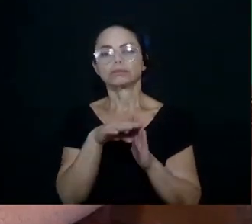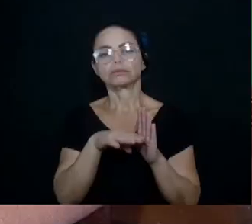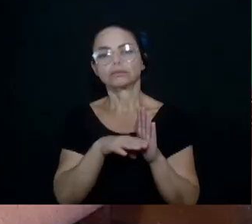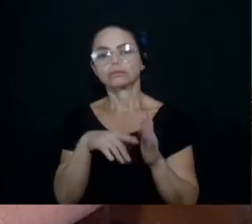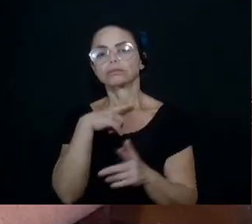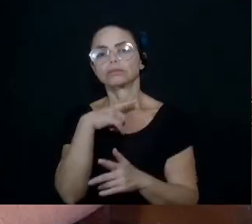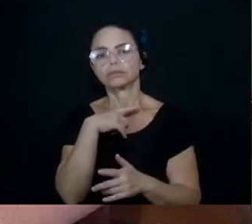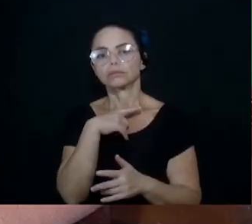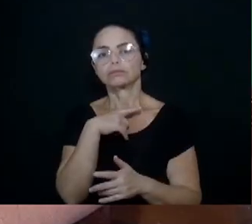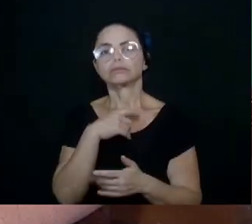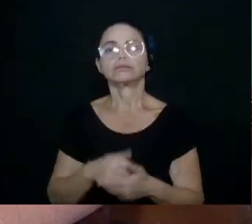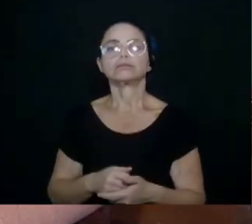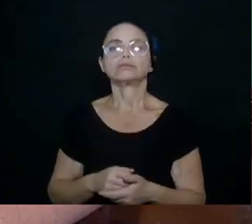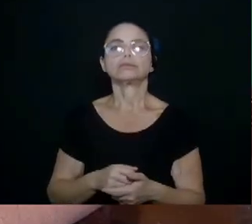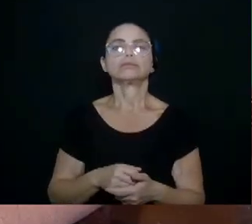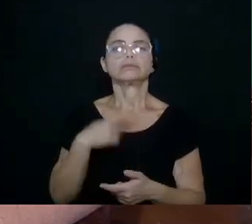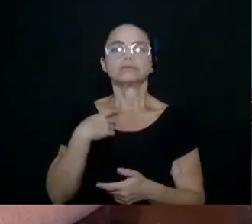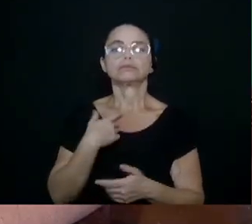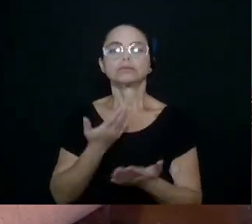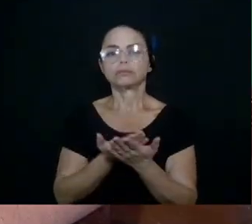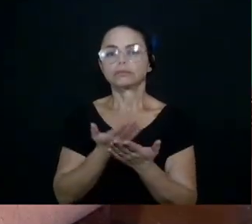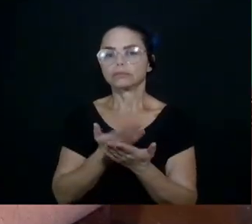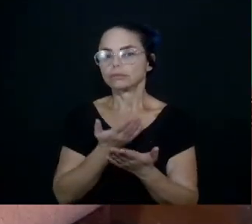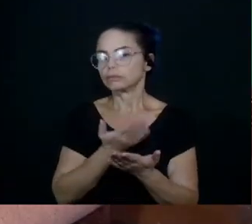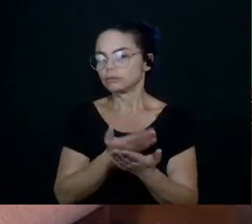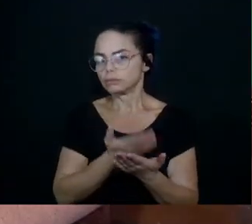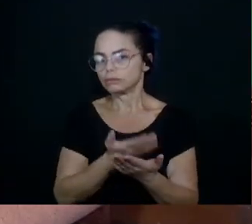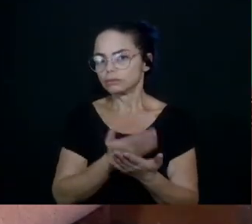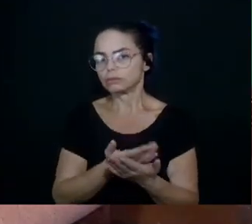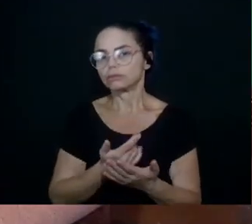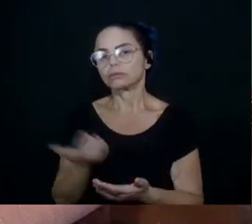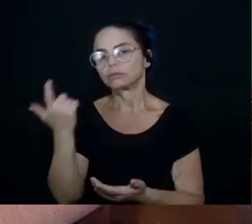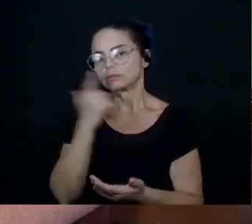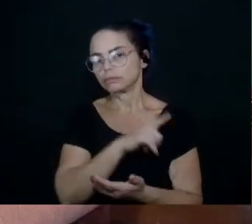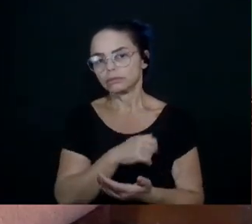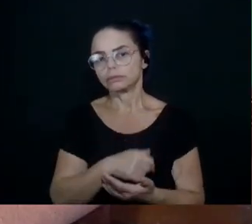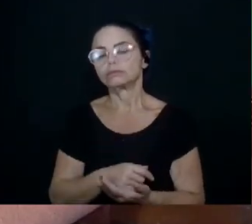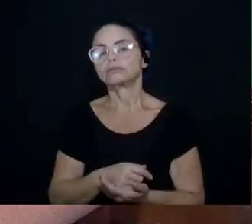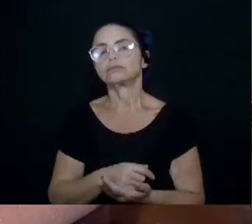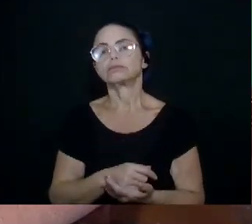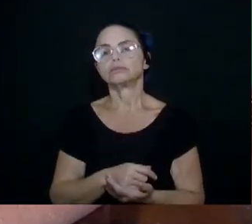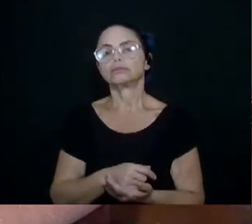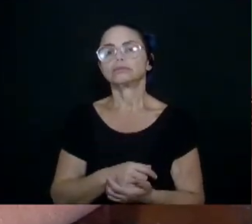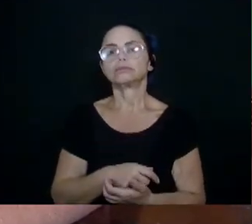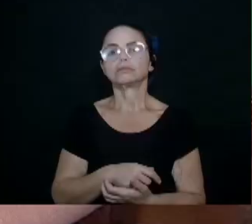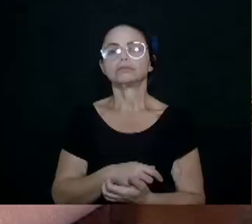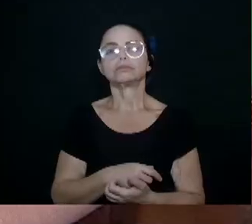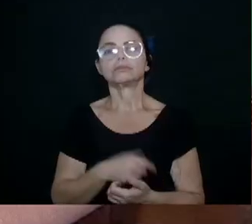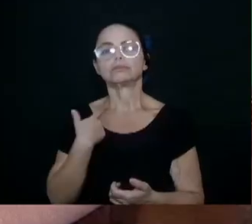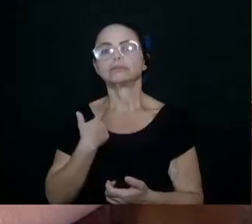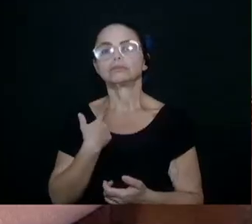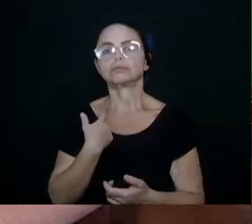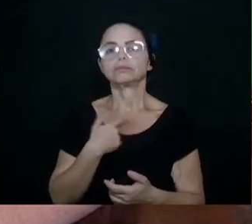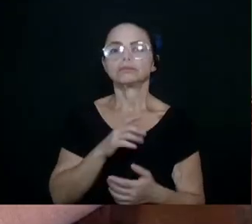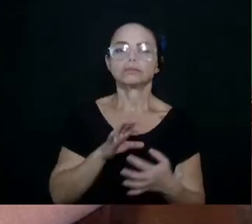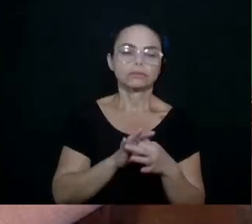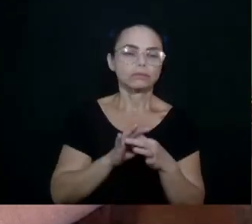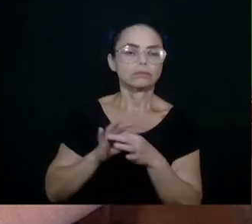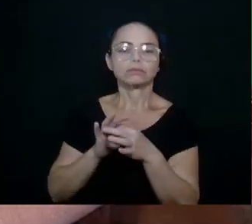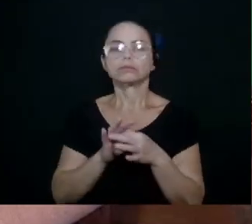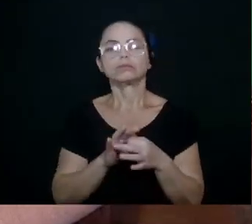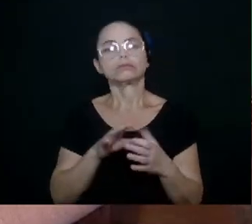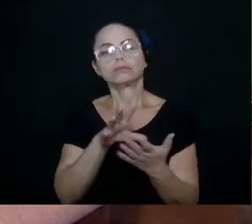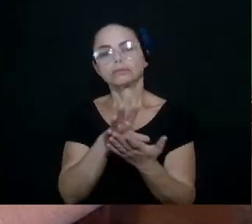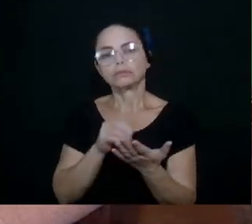alguma espécie de estudo para que você consiga, vai ser franquia, qual é o modelo de